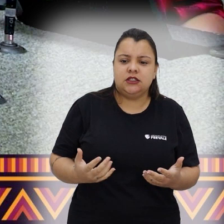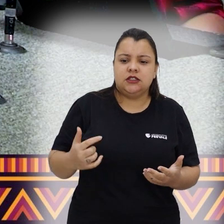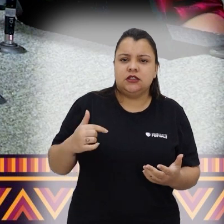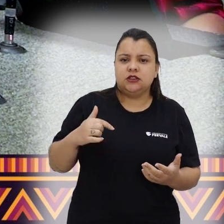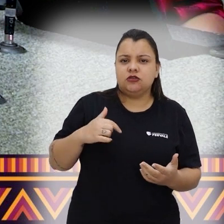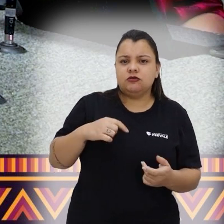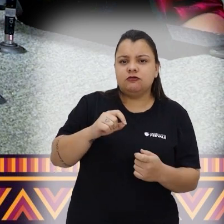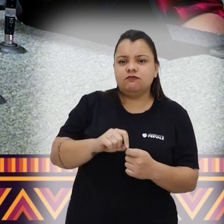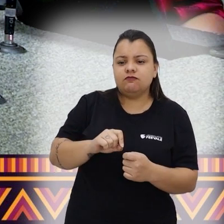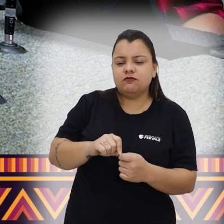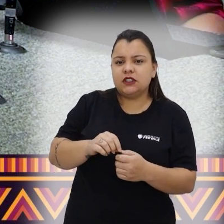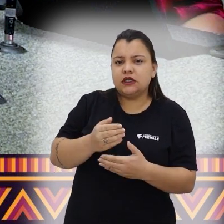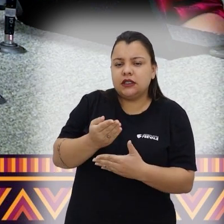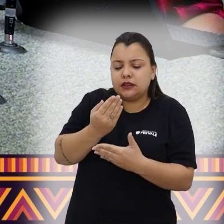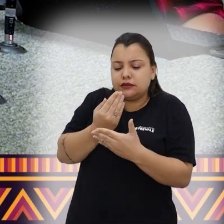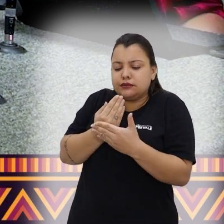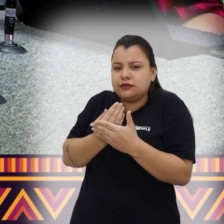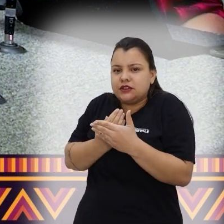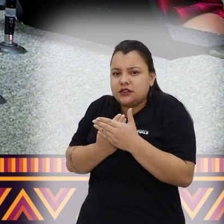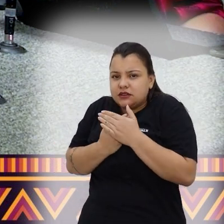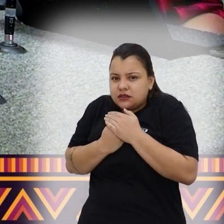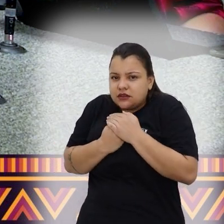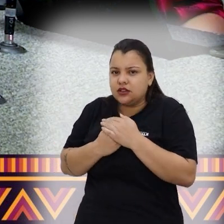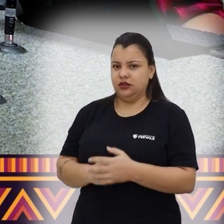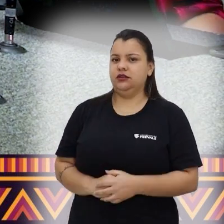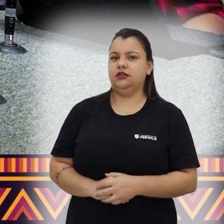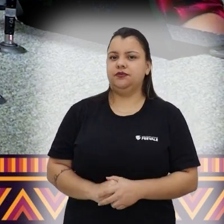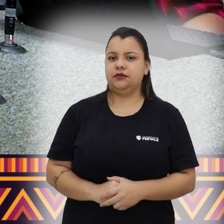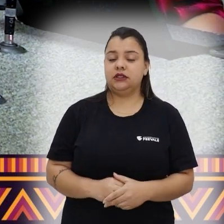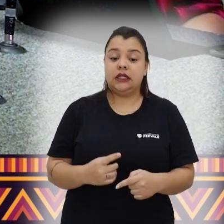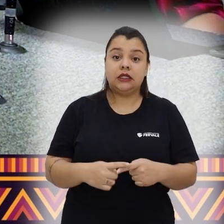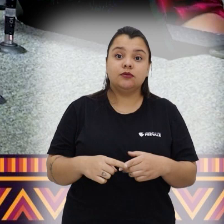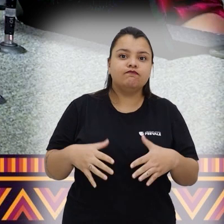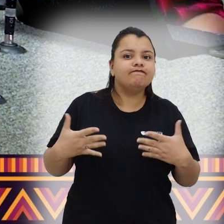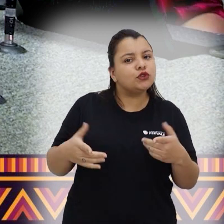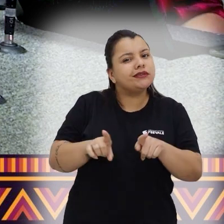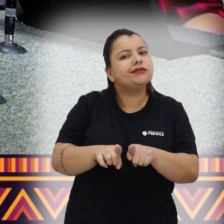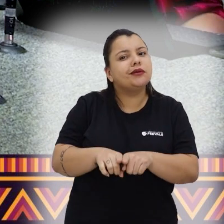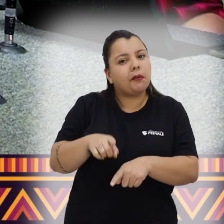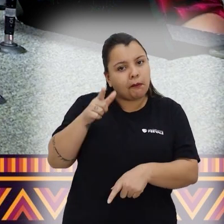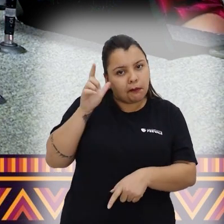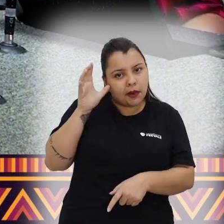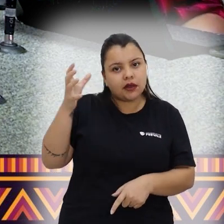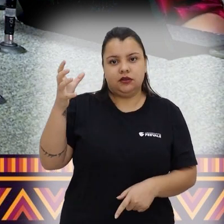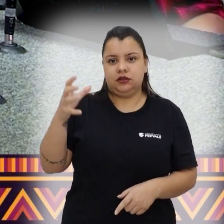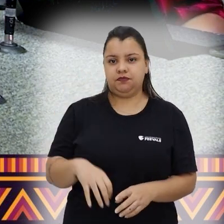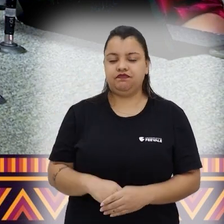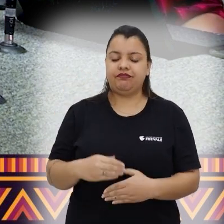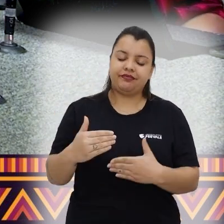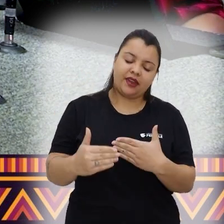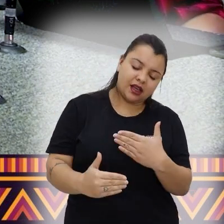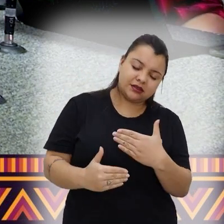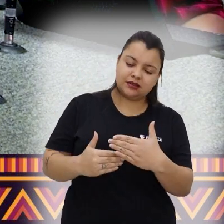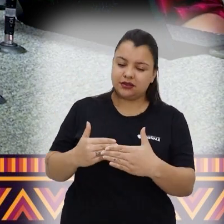cercear a nossa identidade. E assim, e por que também acontece muito isso? Porque ainda, neste